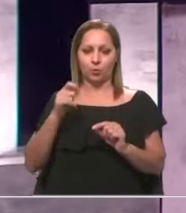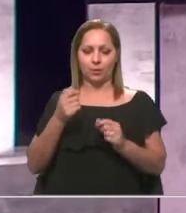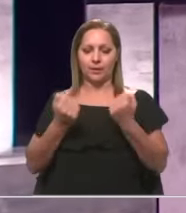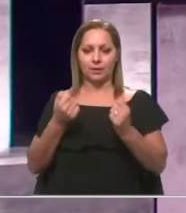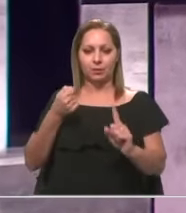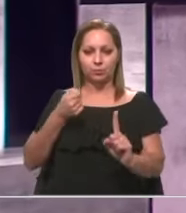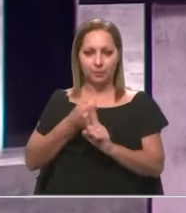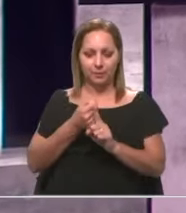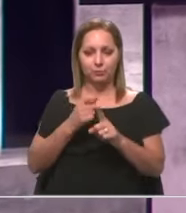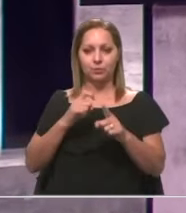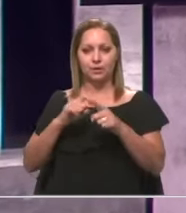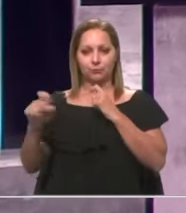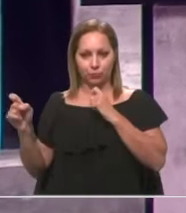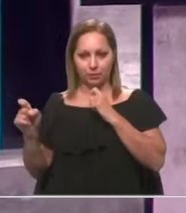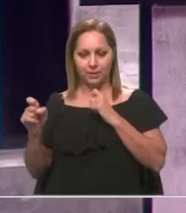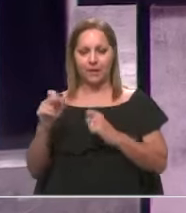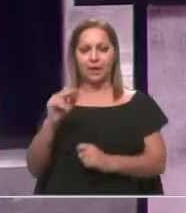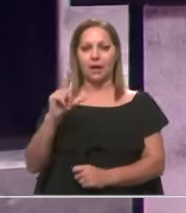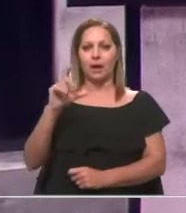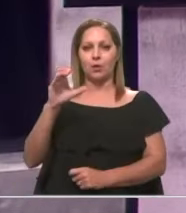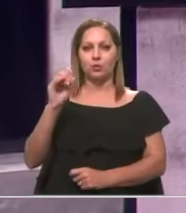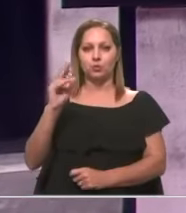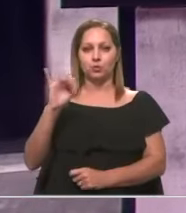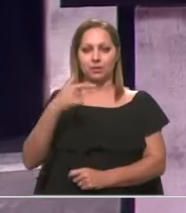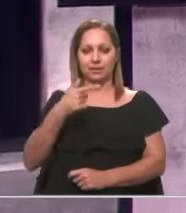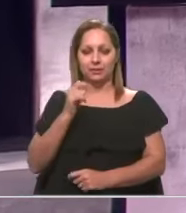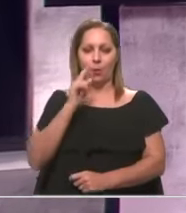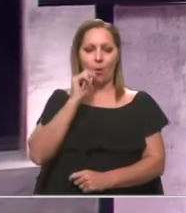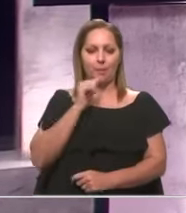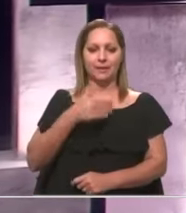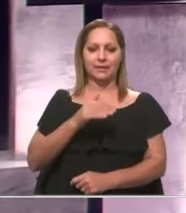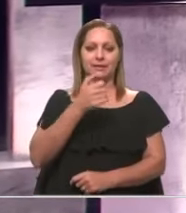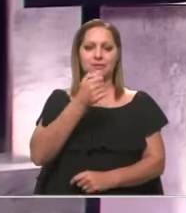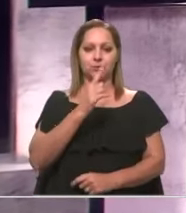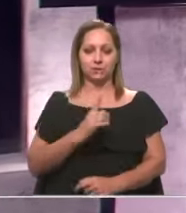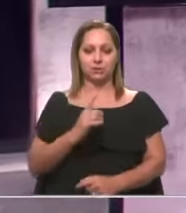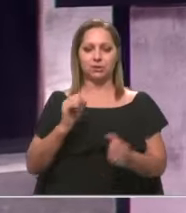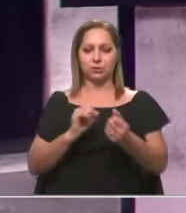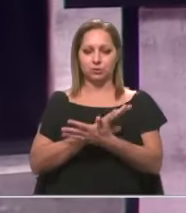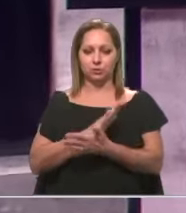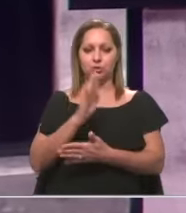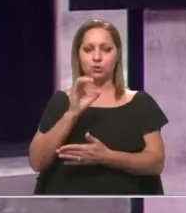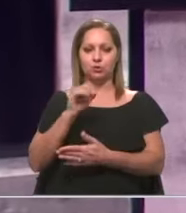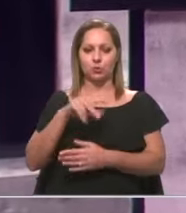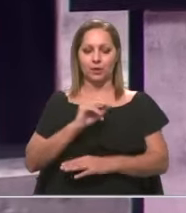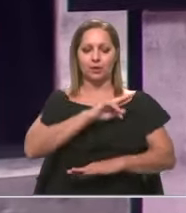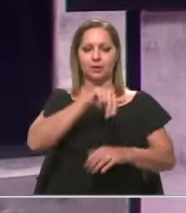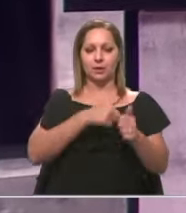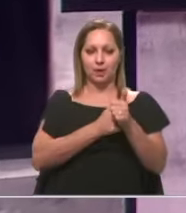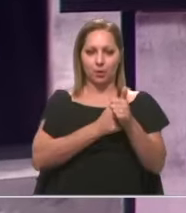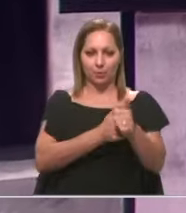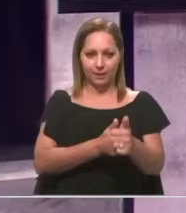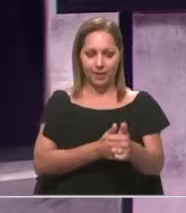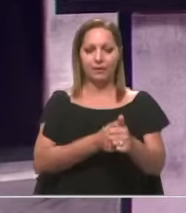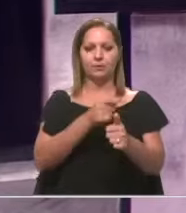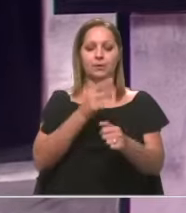atropelamento e fuga em Alcochete, de um homem de 56 anos. A repórter Joana Corte Real tem acompanhado o caso e assistiu à sessão da